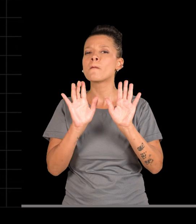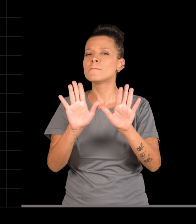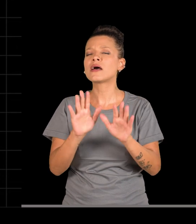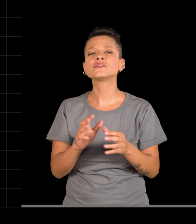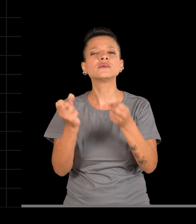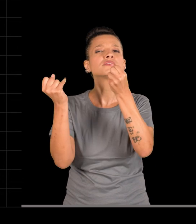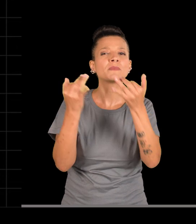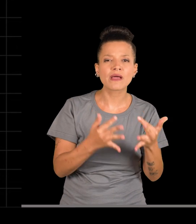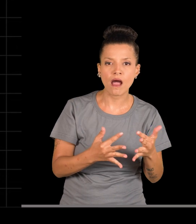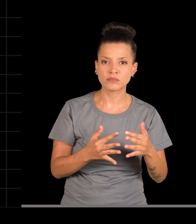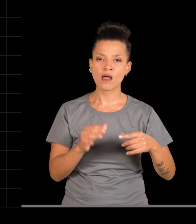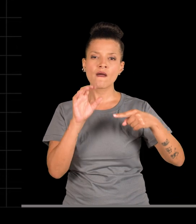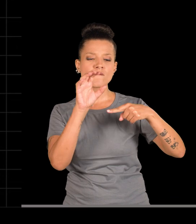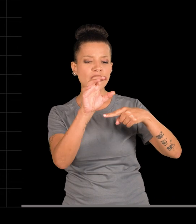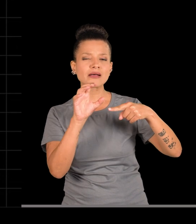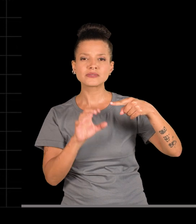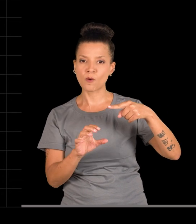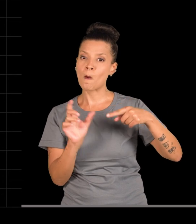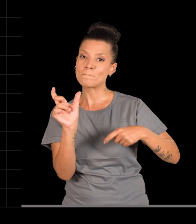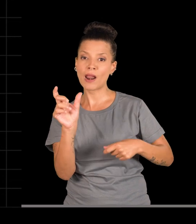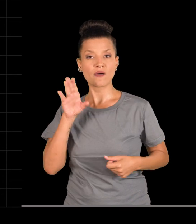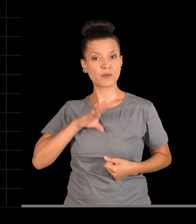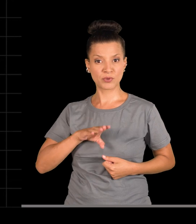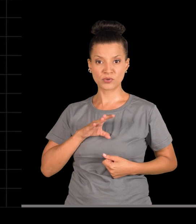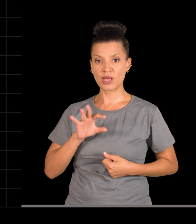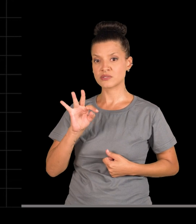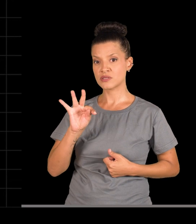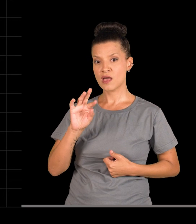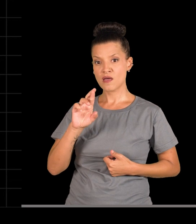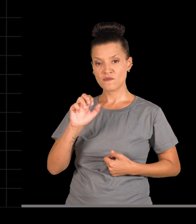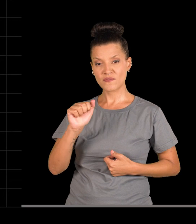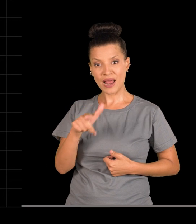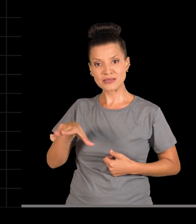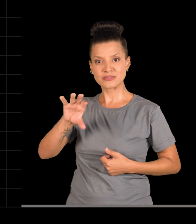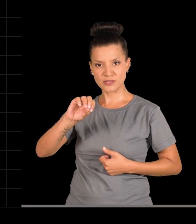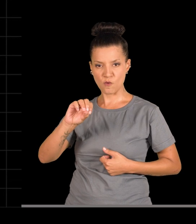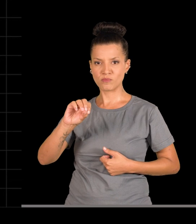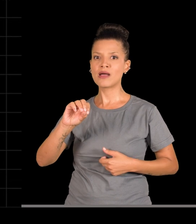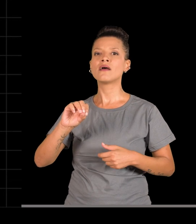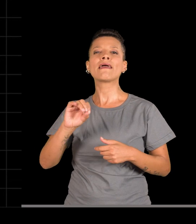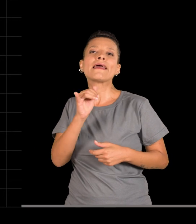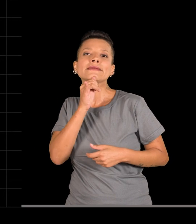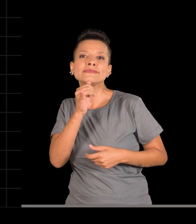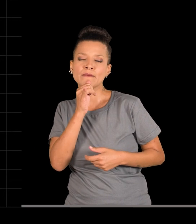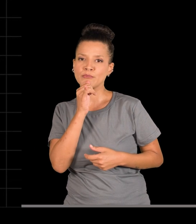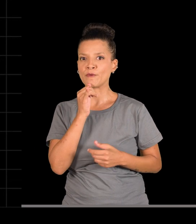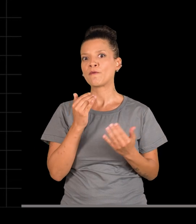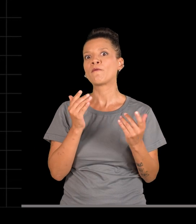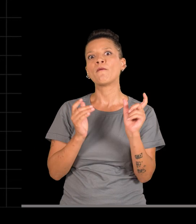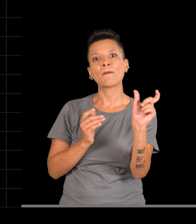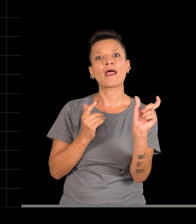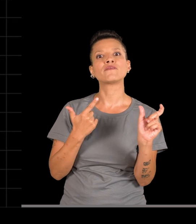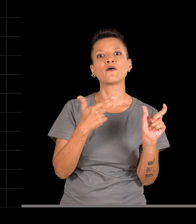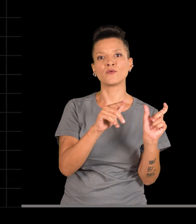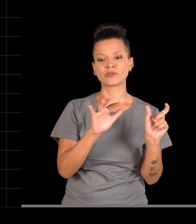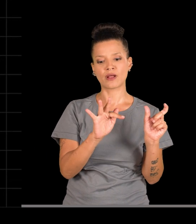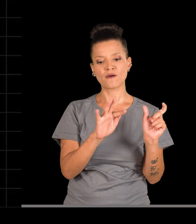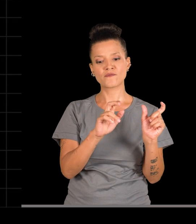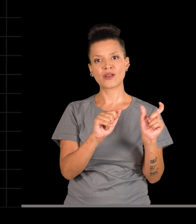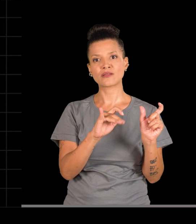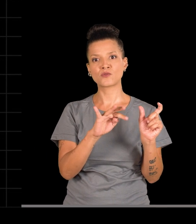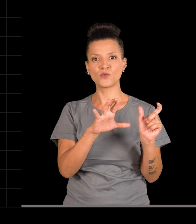aí, né? O que é fração? Repara no nome, fração. Quando você quebra um osso, por exemplo, você diz que teve o quê? Uma